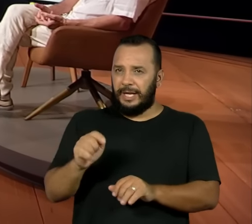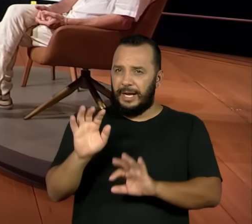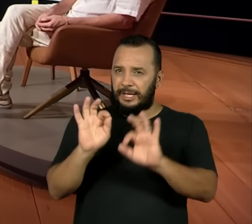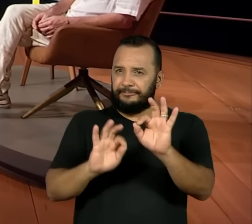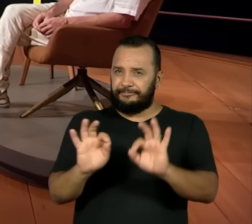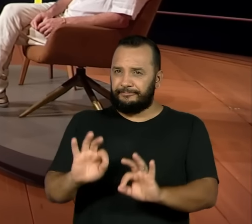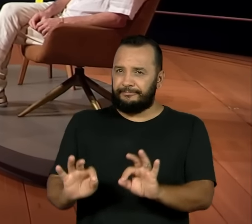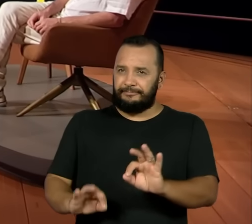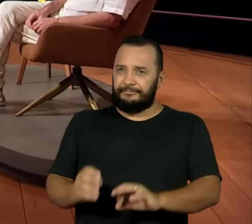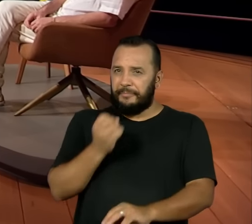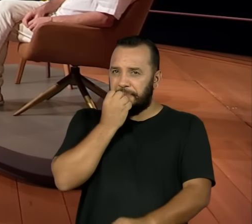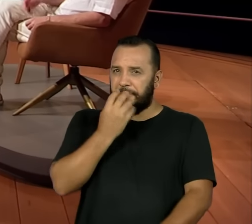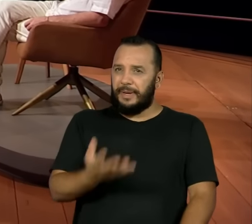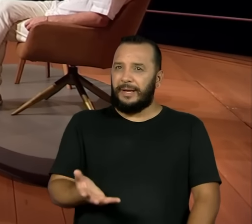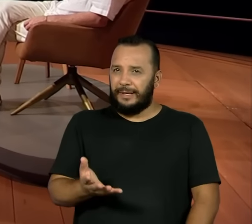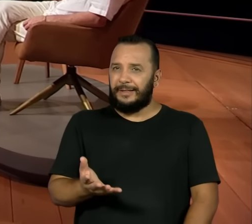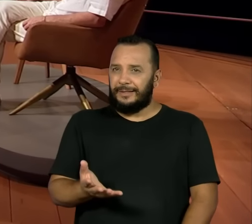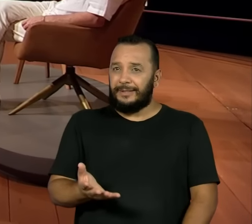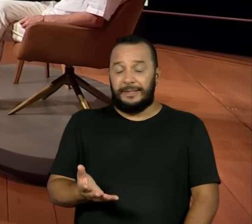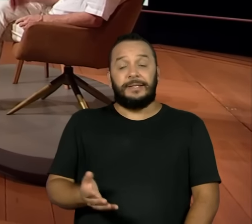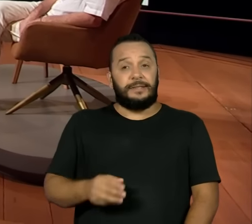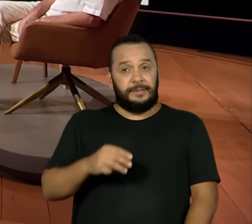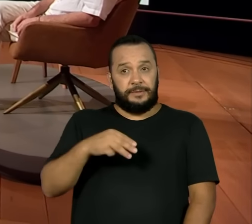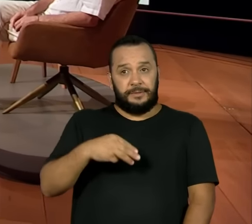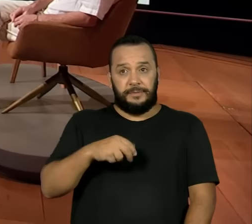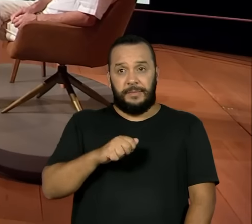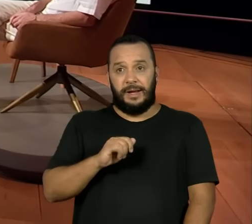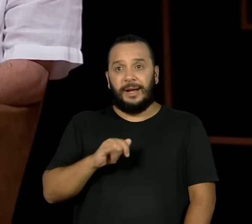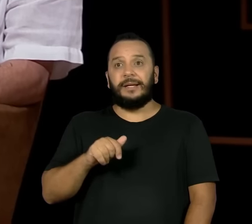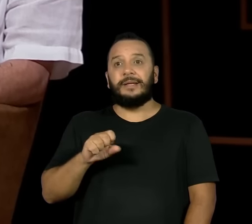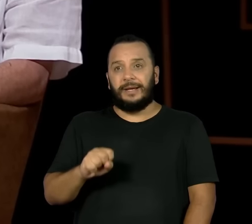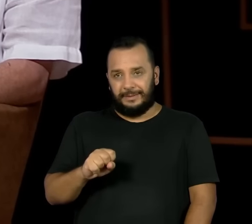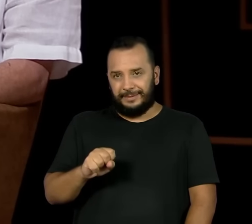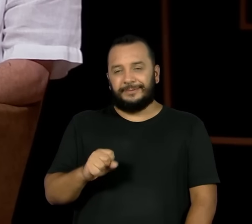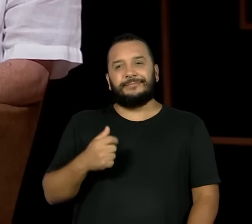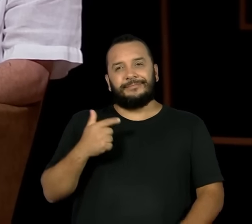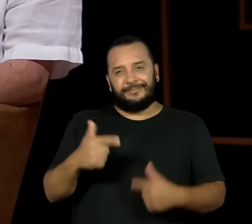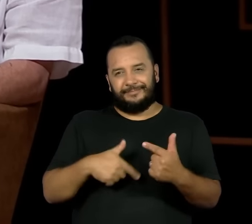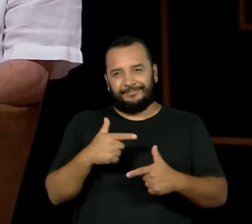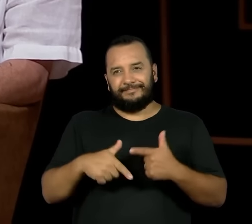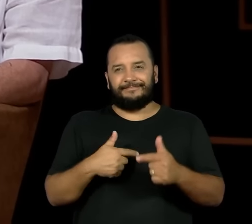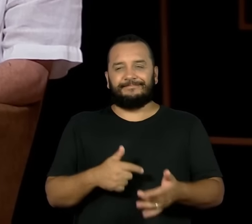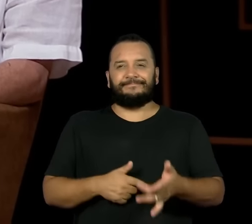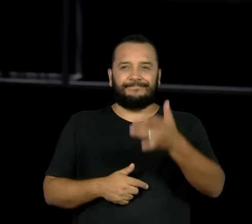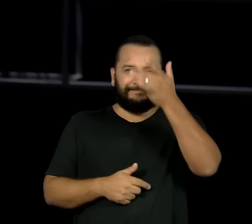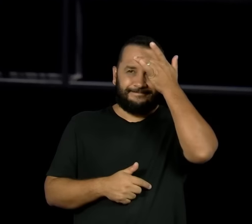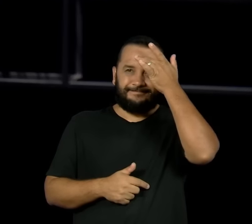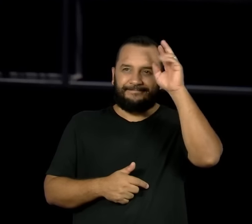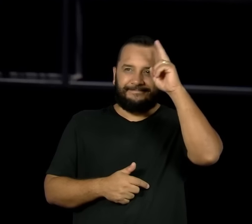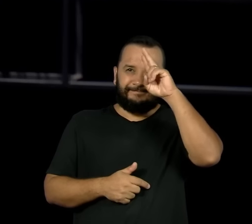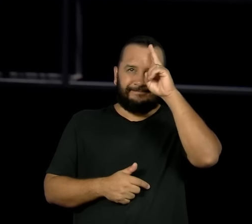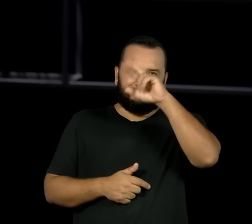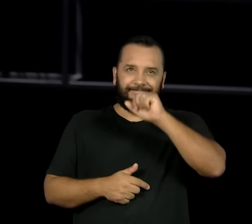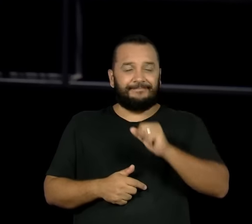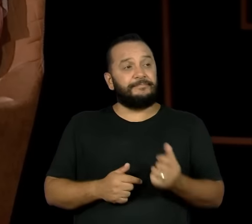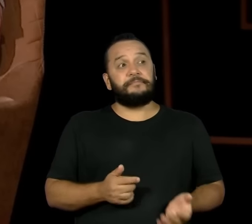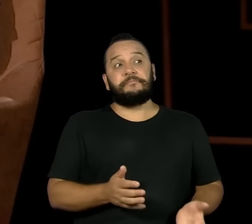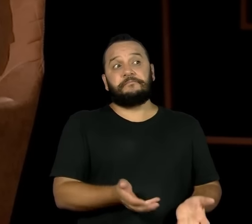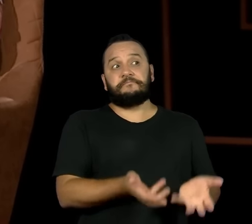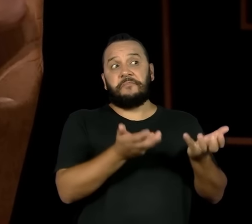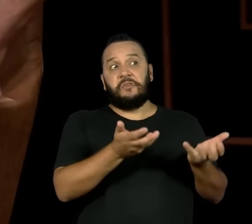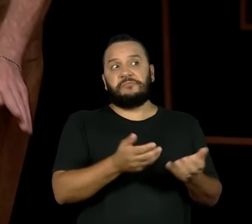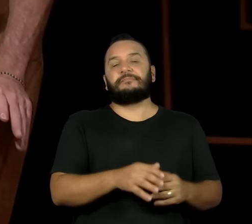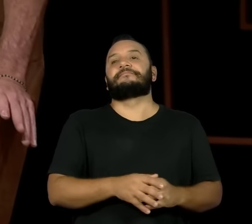construída assim de fato os maias foi um trabalho ív Fantástico eu tive